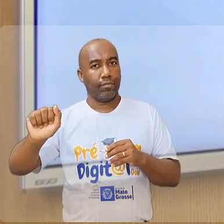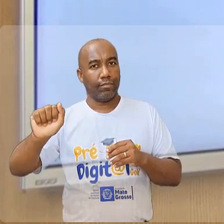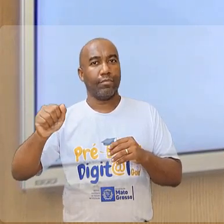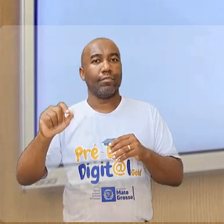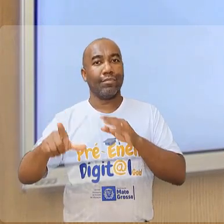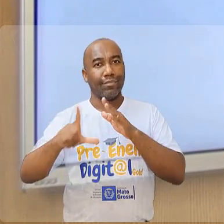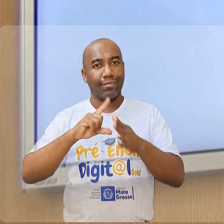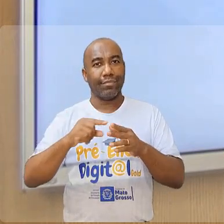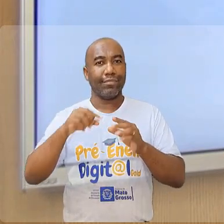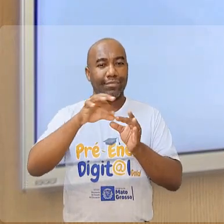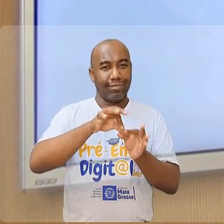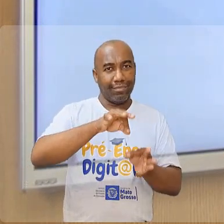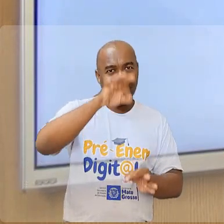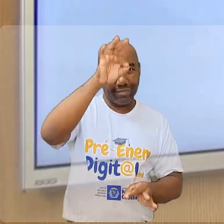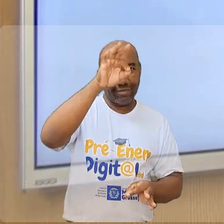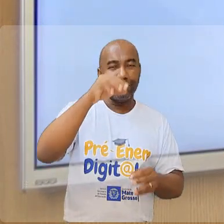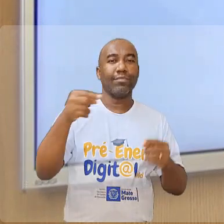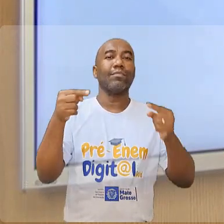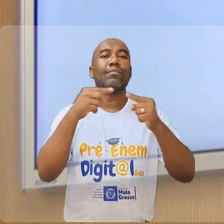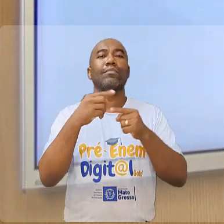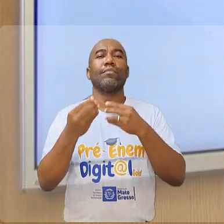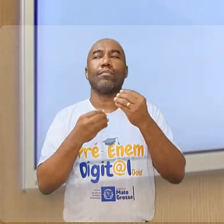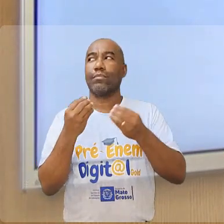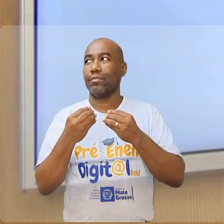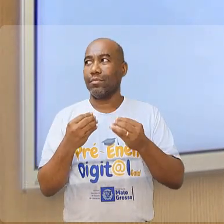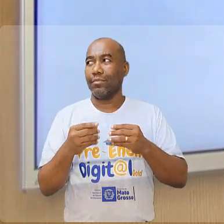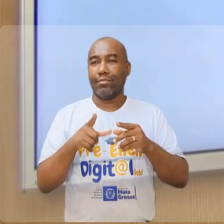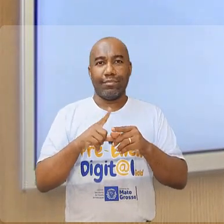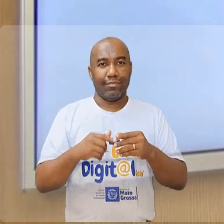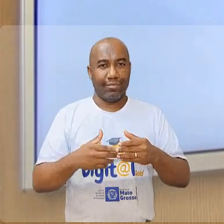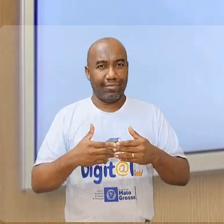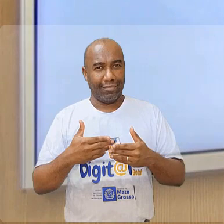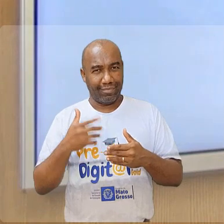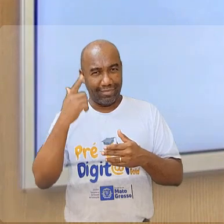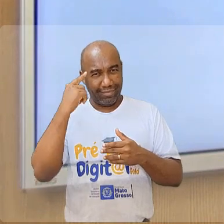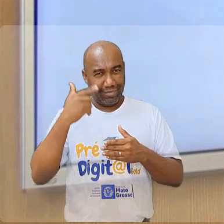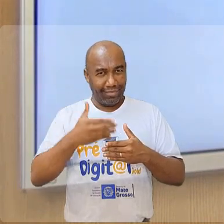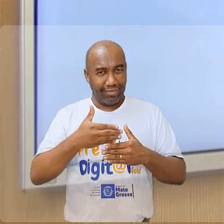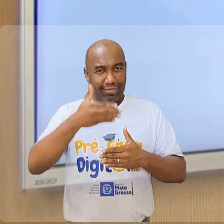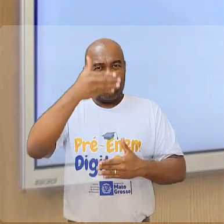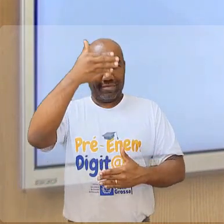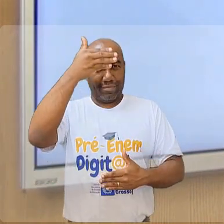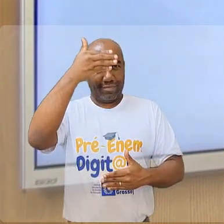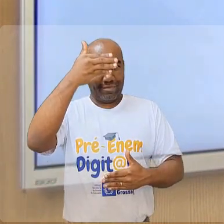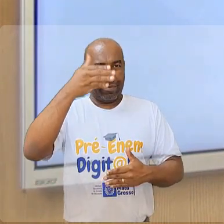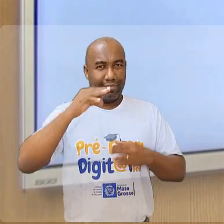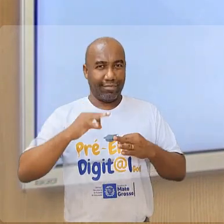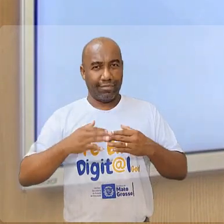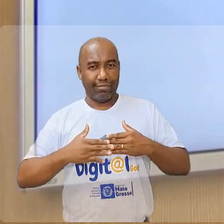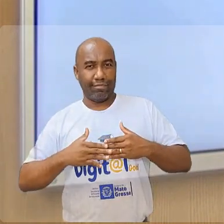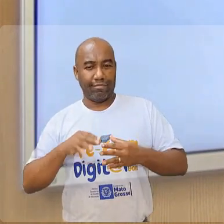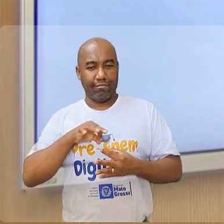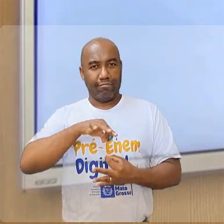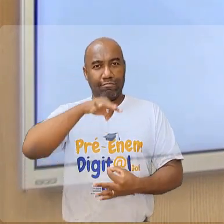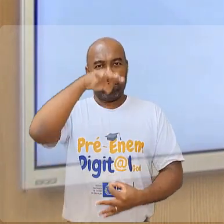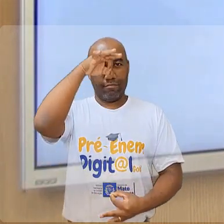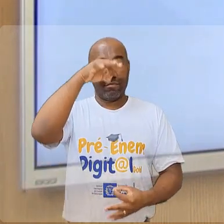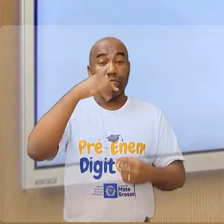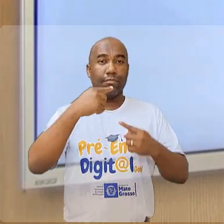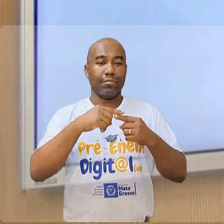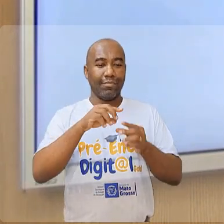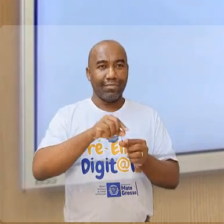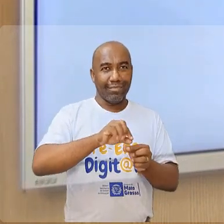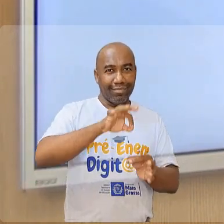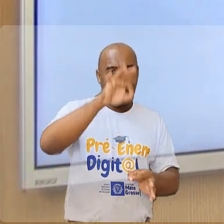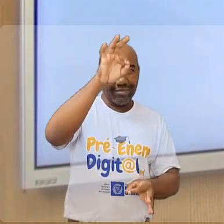você vai medir sua altura O que que você faz você a parede eu não chatinha na barriga pode levantar um pouquinho mais né para ver se eu quero essa tamanho porque